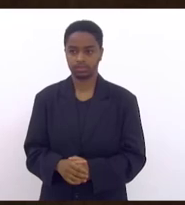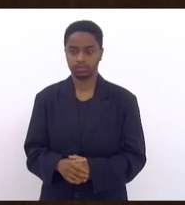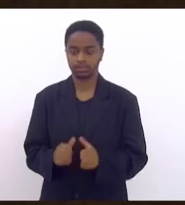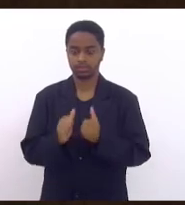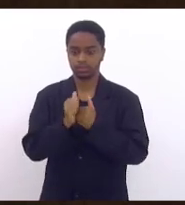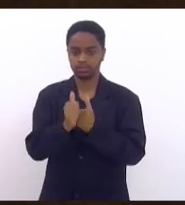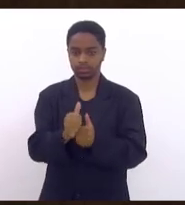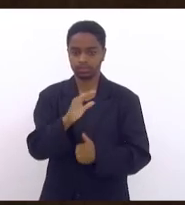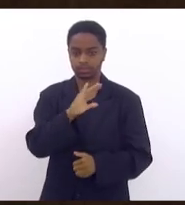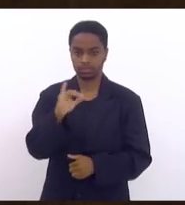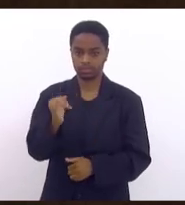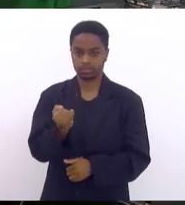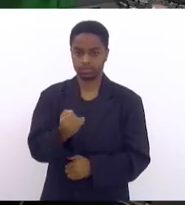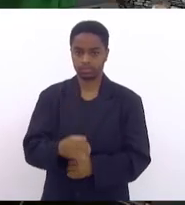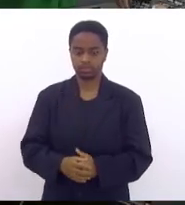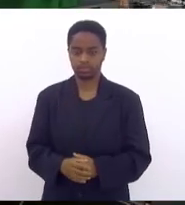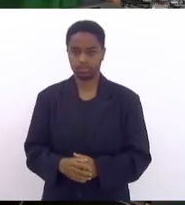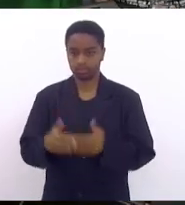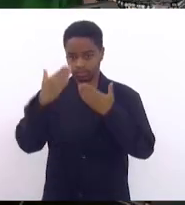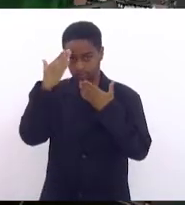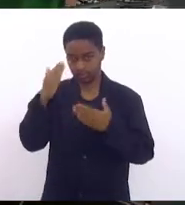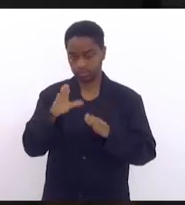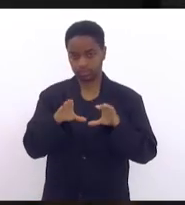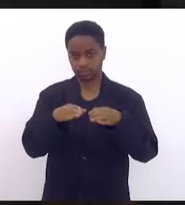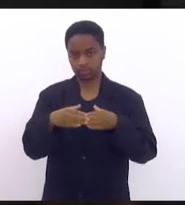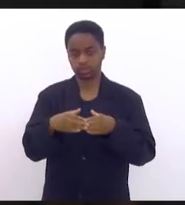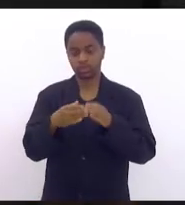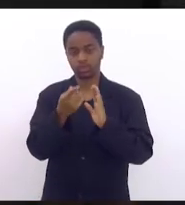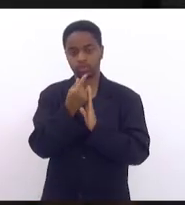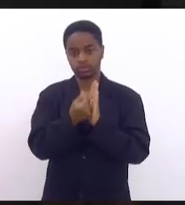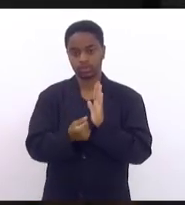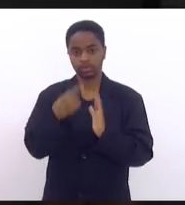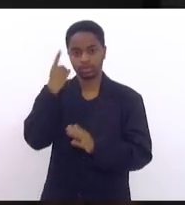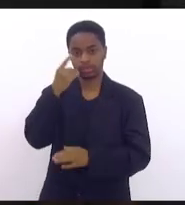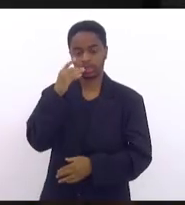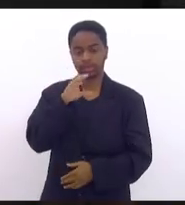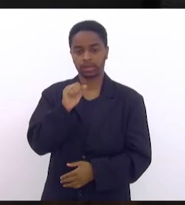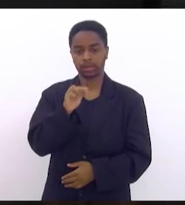Acompanho o parecer da CCJ, senhor obrigado. Presidente. Obrigado. Pela Comissão de Orçamento, deputado Carlos